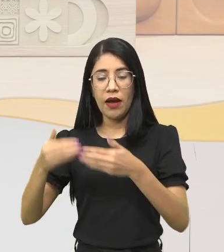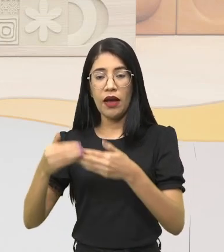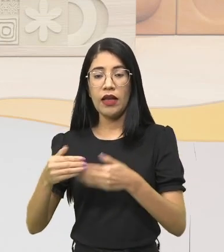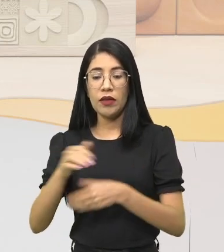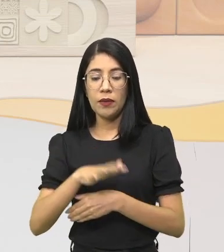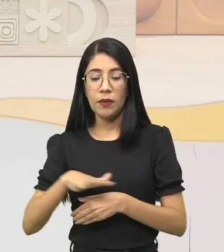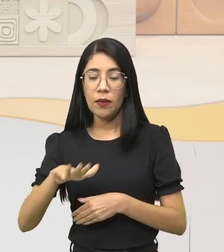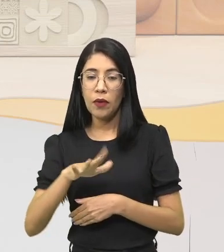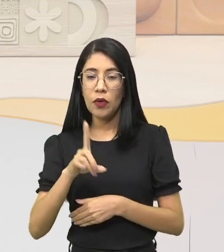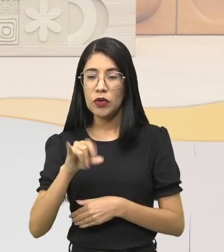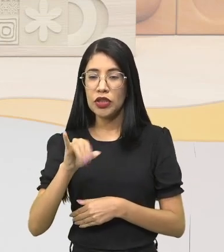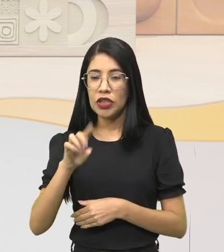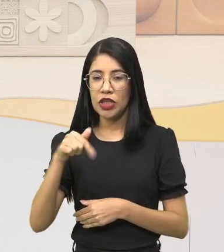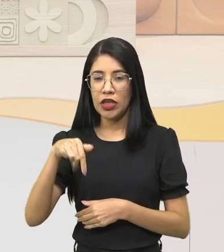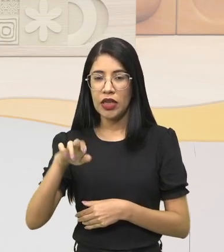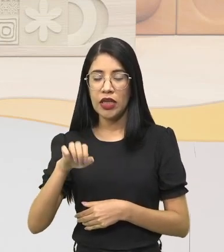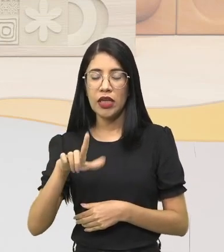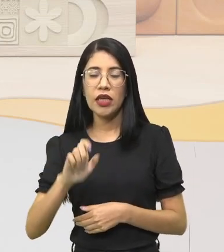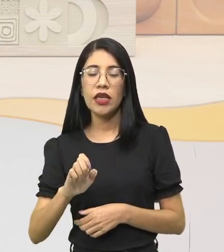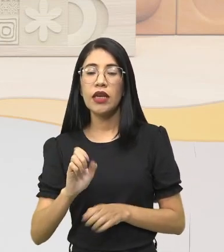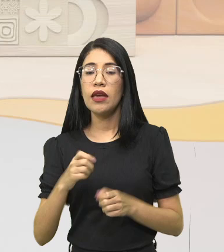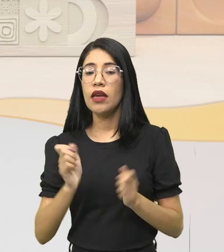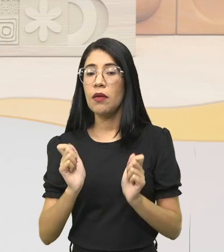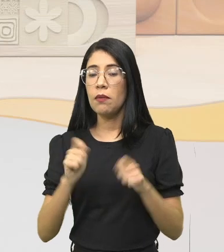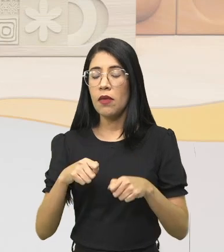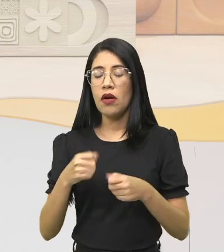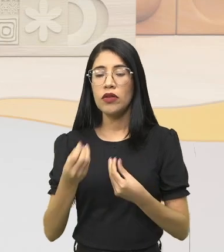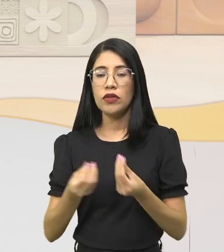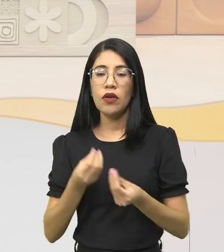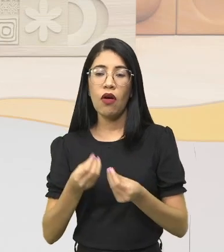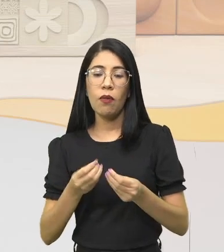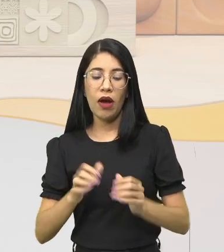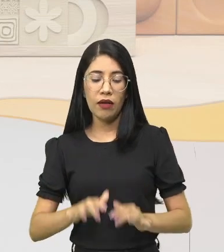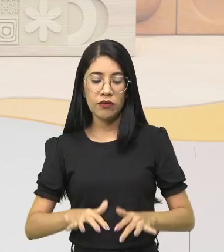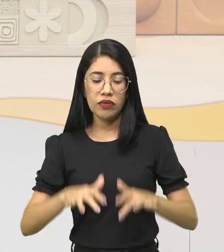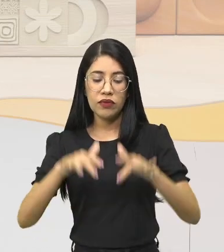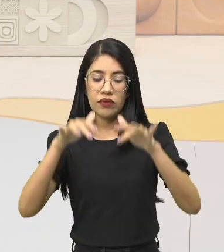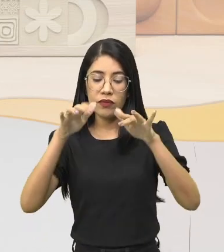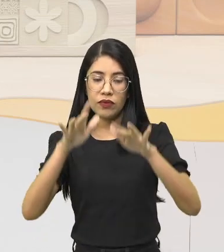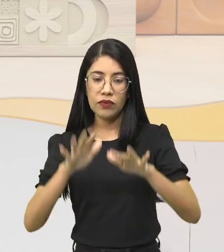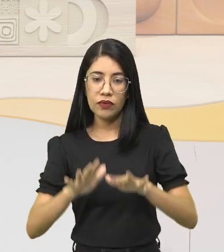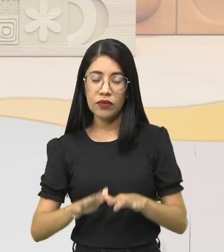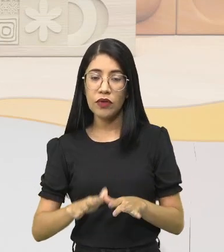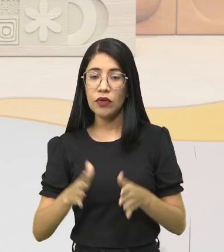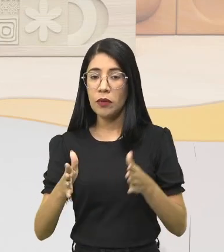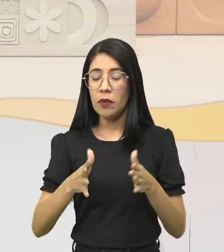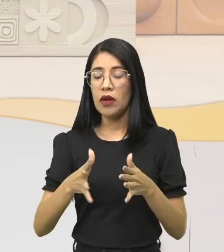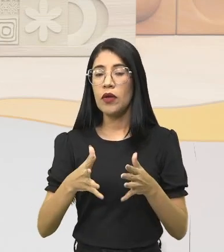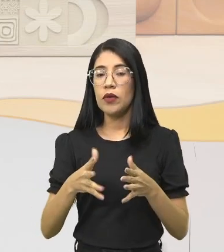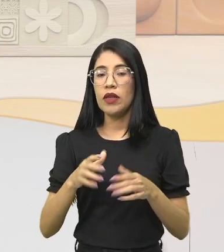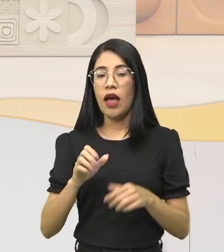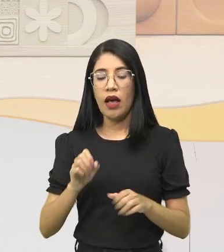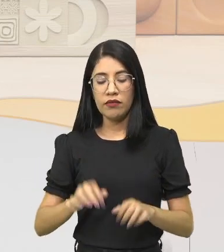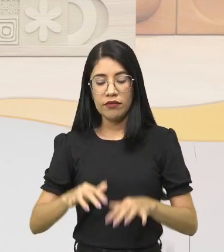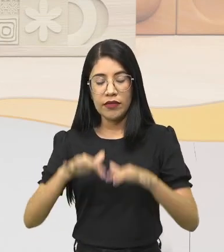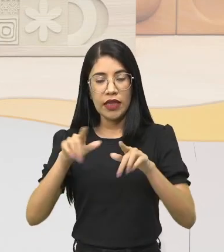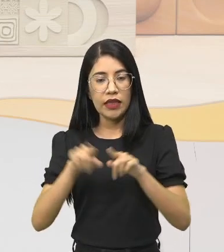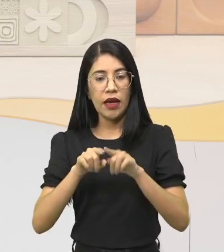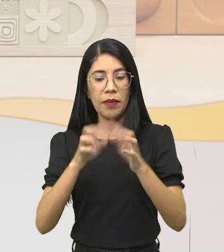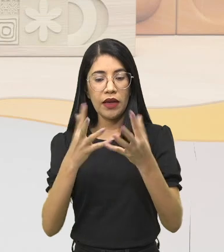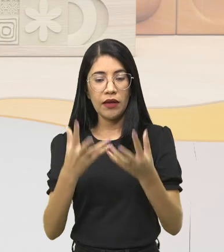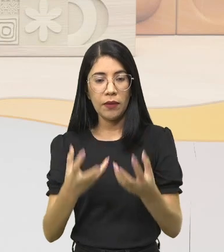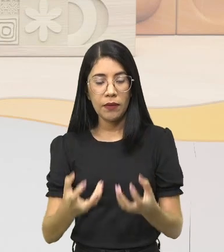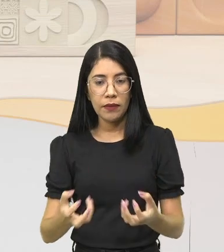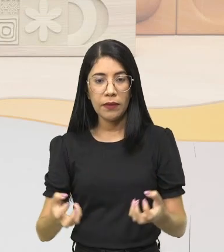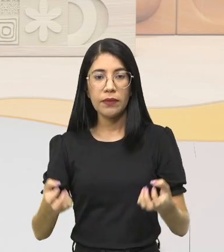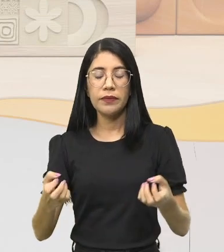e diques, né, que permitem a entrada e a saída da água durante as cheias e as baixas das